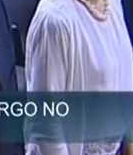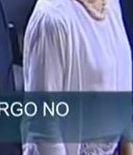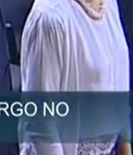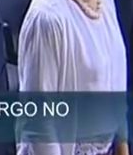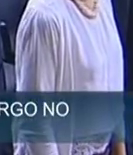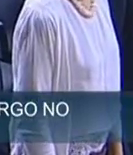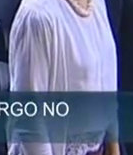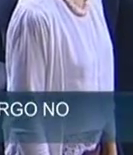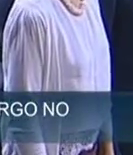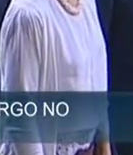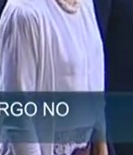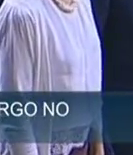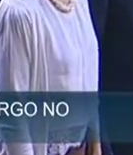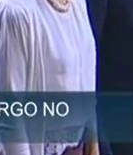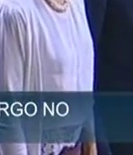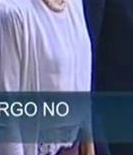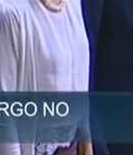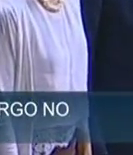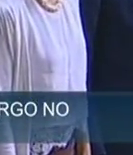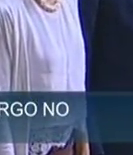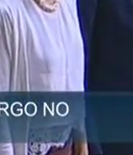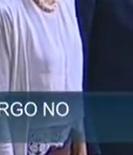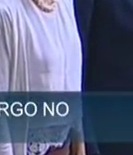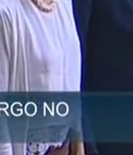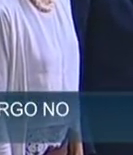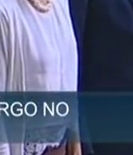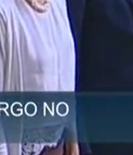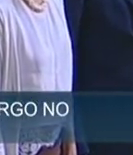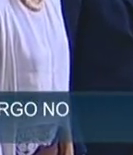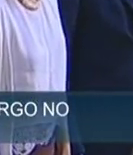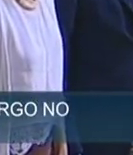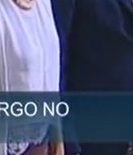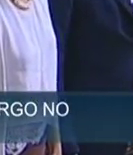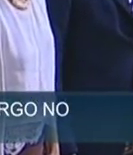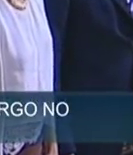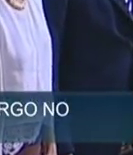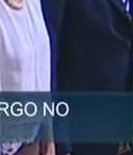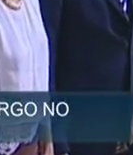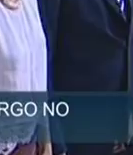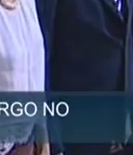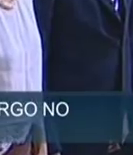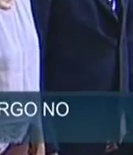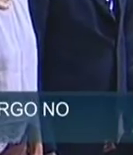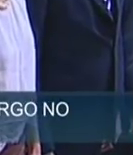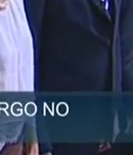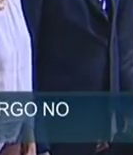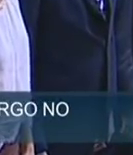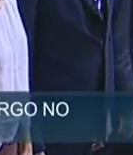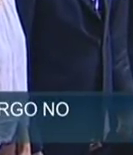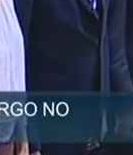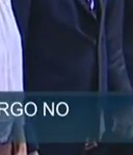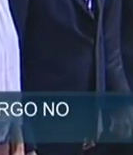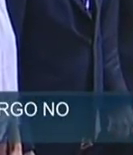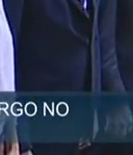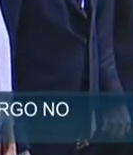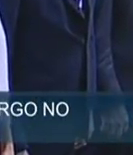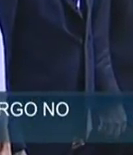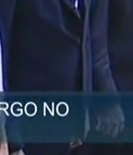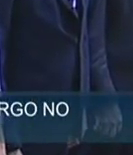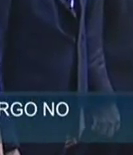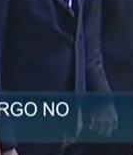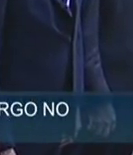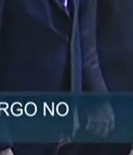Seu penhor, essa igualdade, conseguimos conquistar com braço